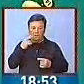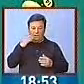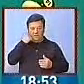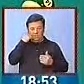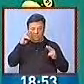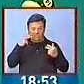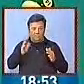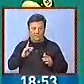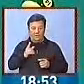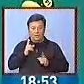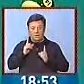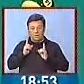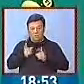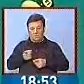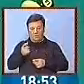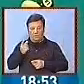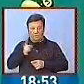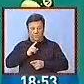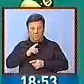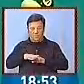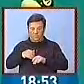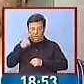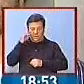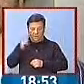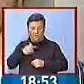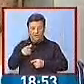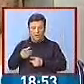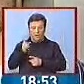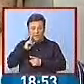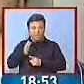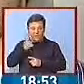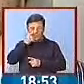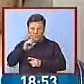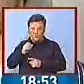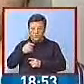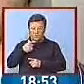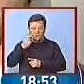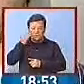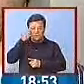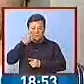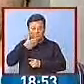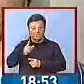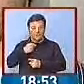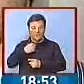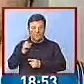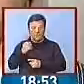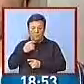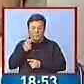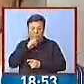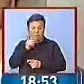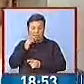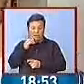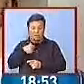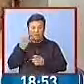começar pelos autores da ideia. É mais útil a jogadores inexperientes que ao início podem ter aquela vergonha. Por exemplo, falo por mim, ao início não gostava de jogar porque tinha